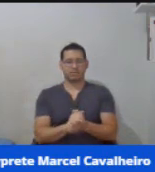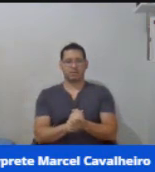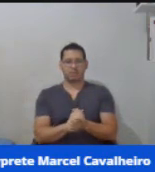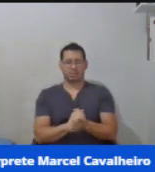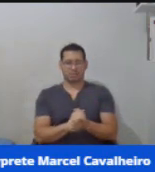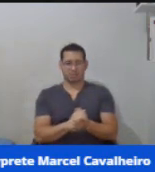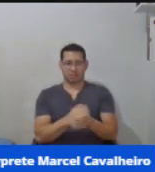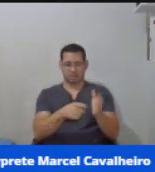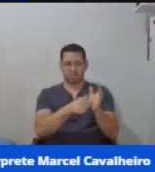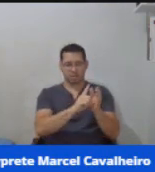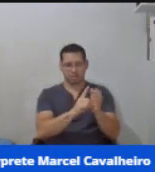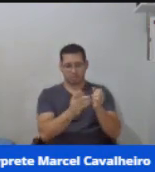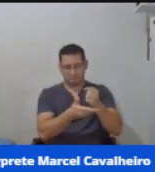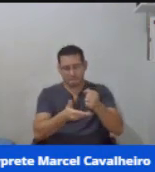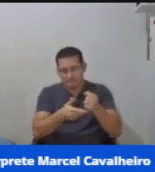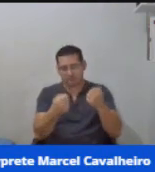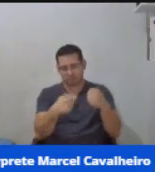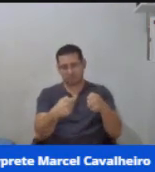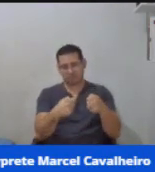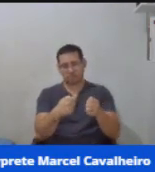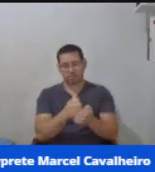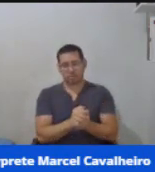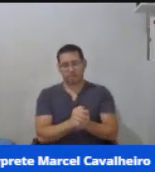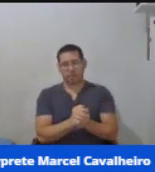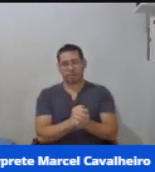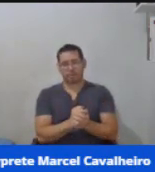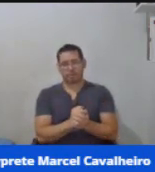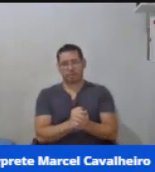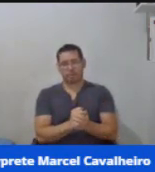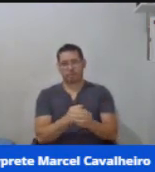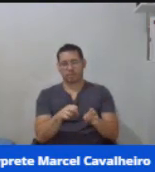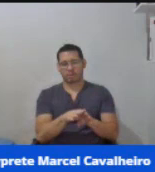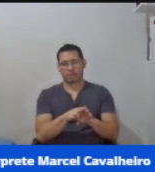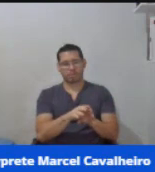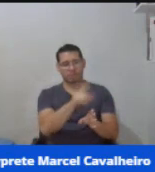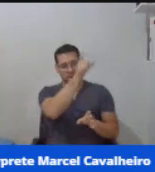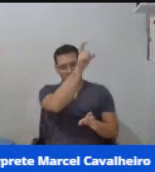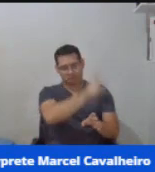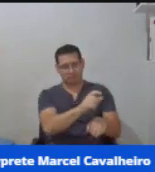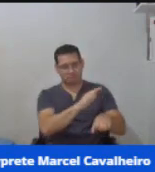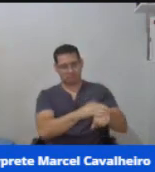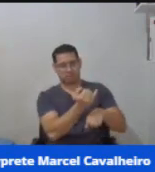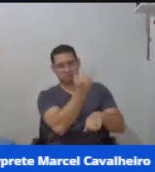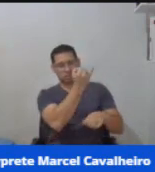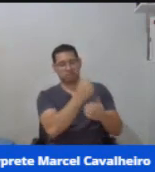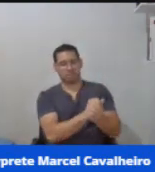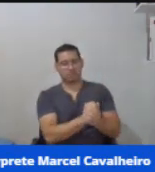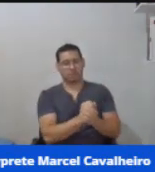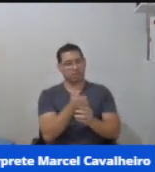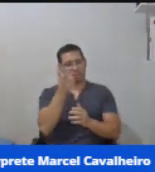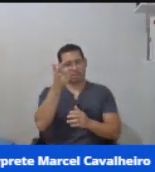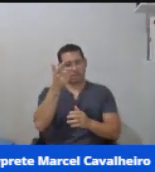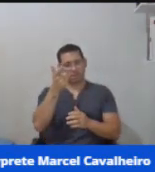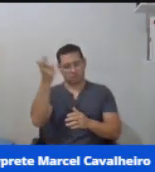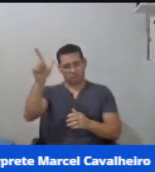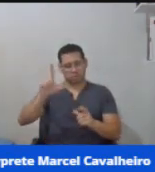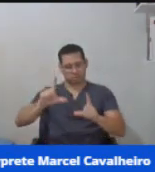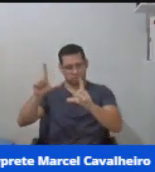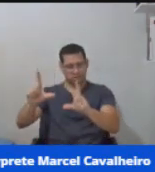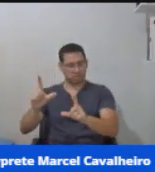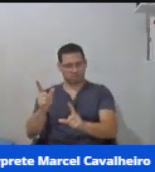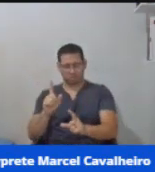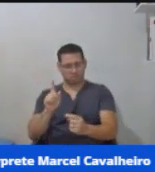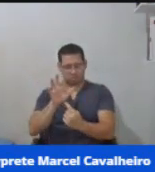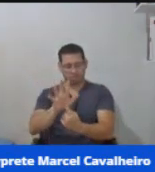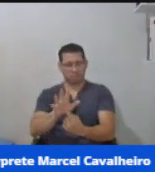pré-requisito, e a parte da coluna prioridade, naquela outra lâmina não estava aparecendo. Então, é essa daí